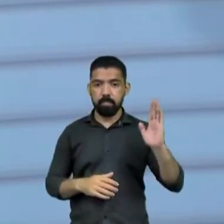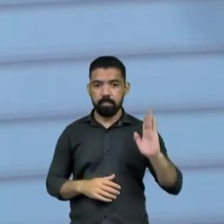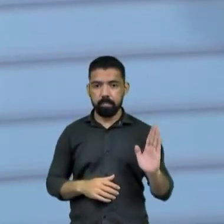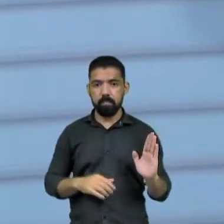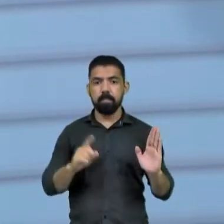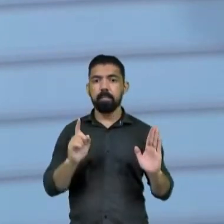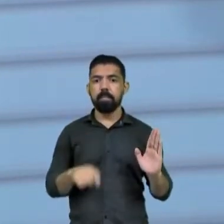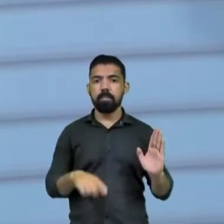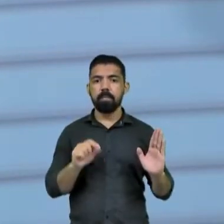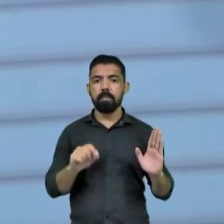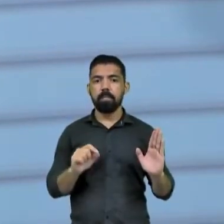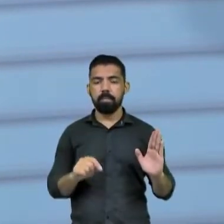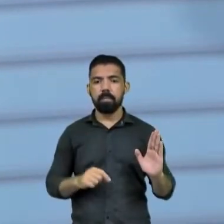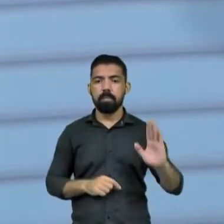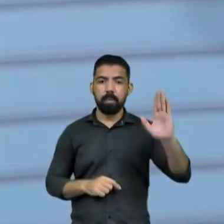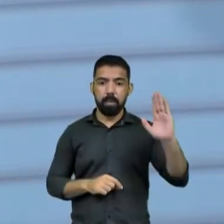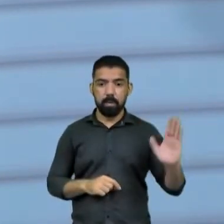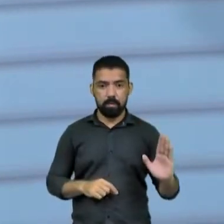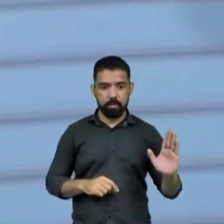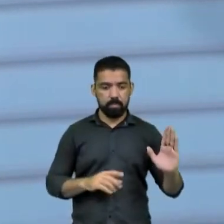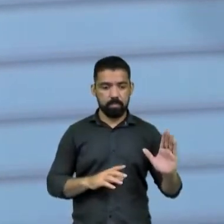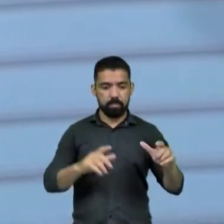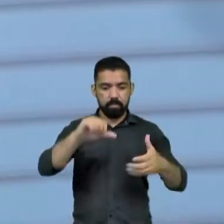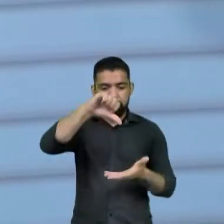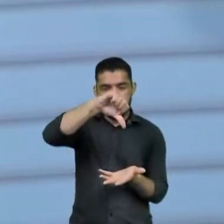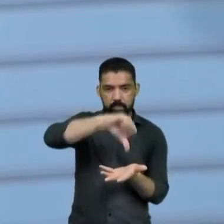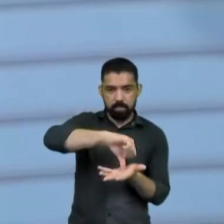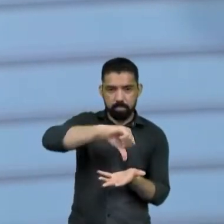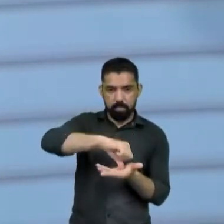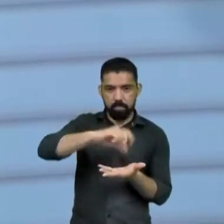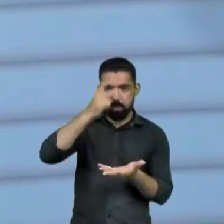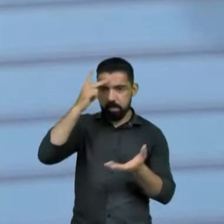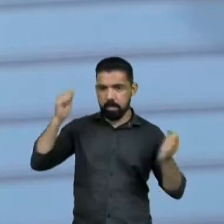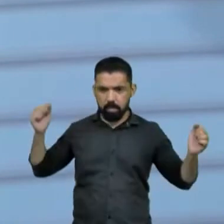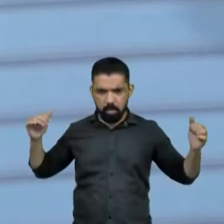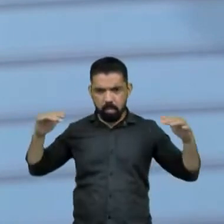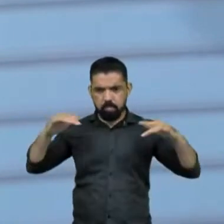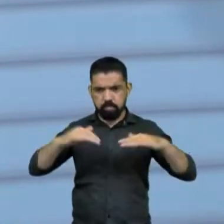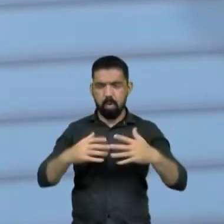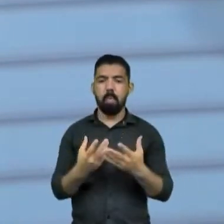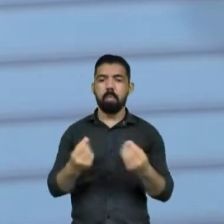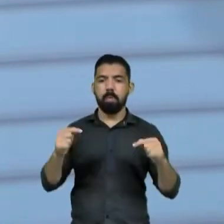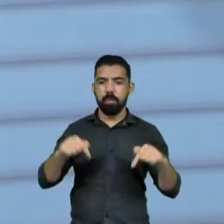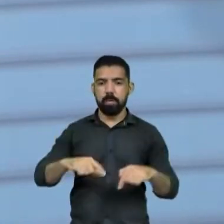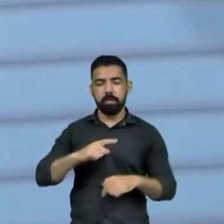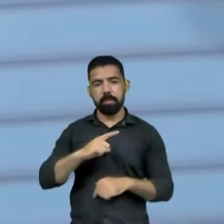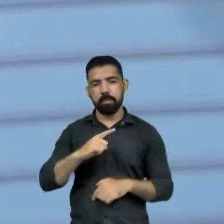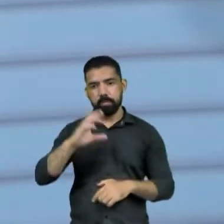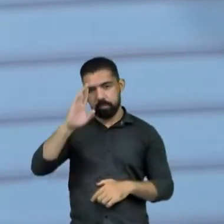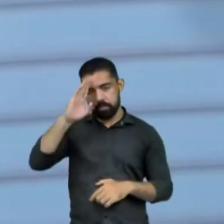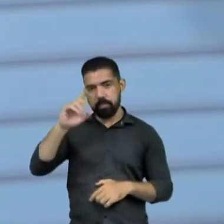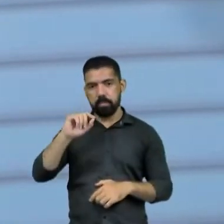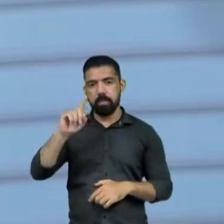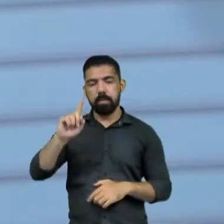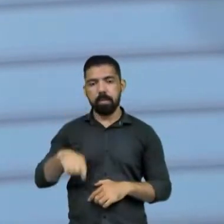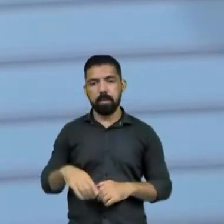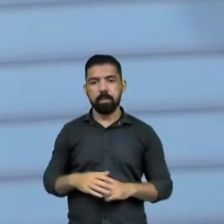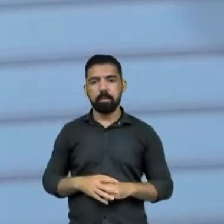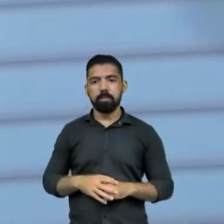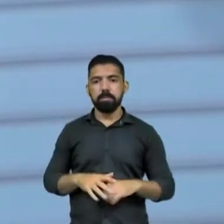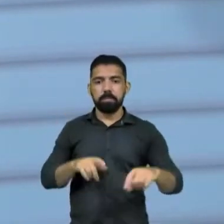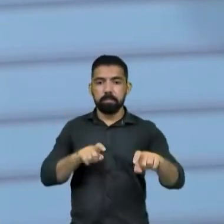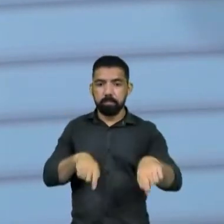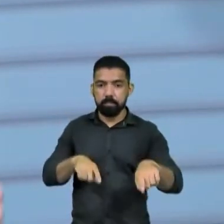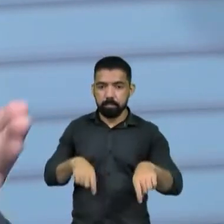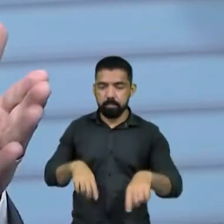celeiro das Nações certo não somente de missionários tanto evangélicos como católicos mas principalmente da questão do áo negócio